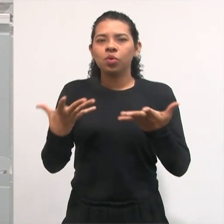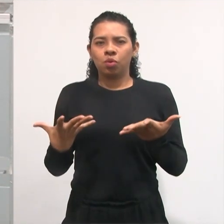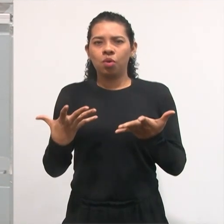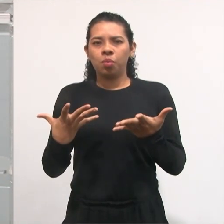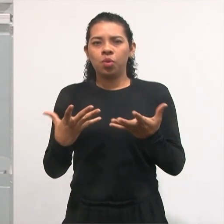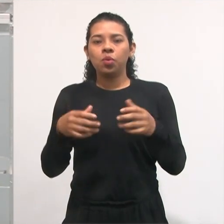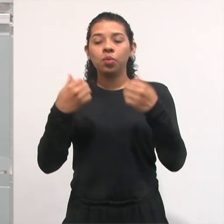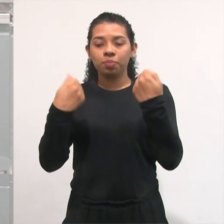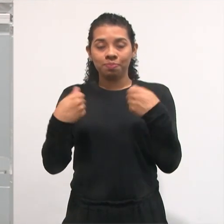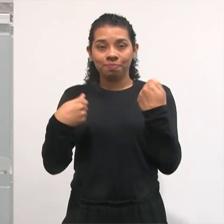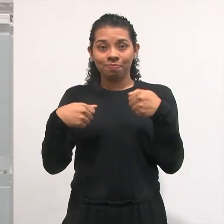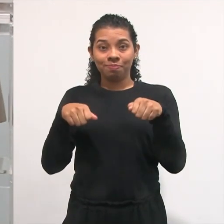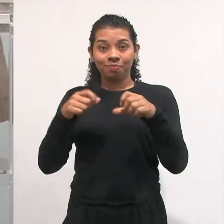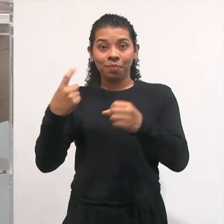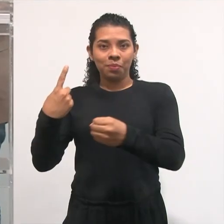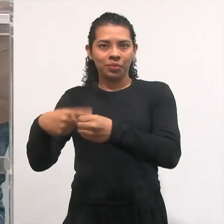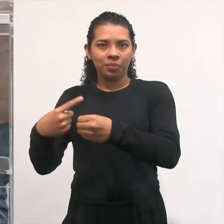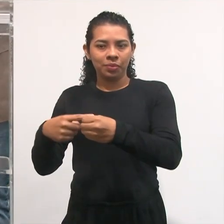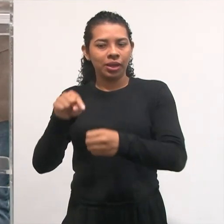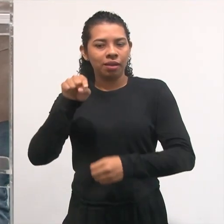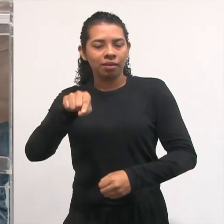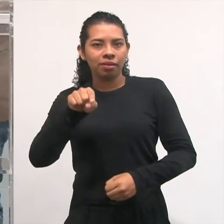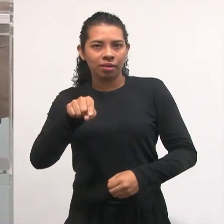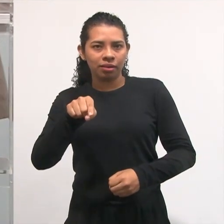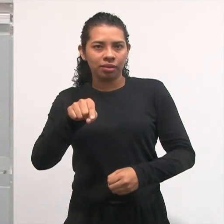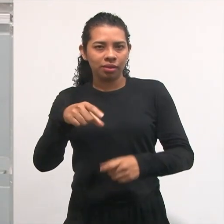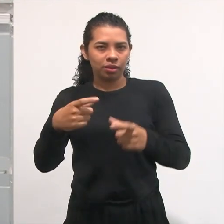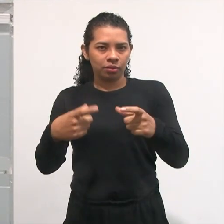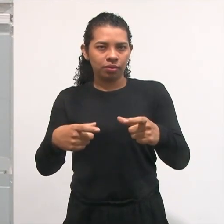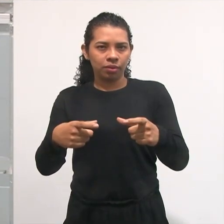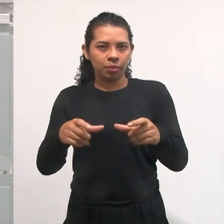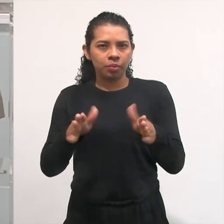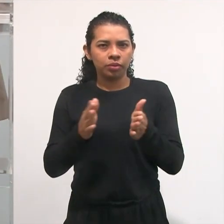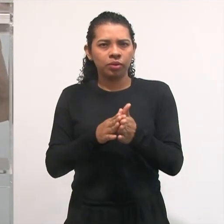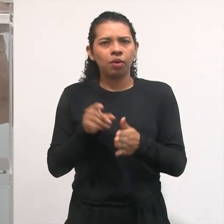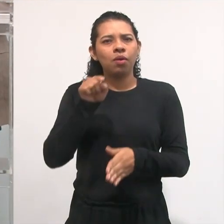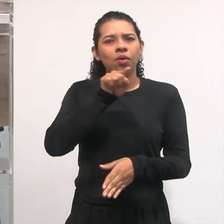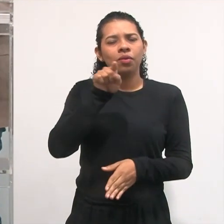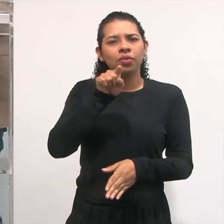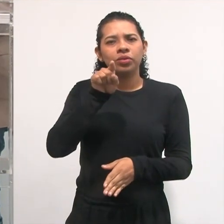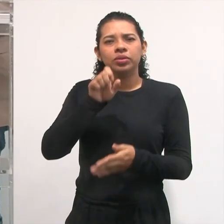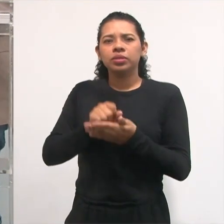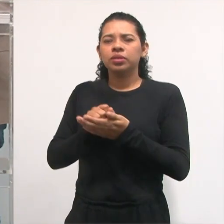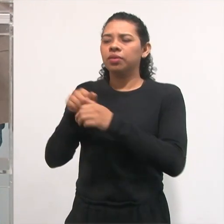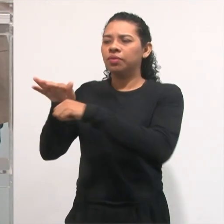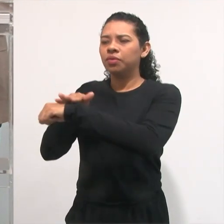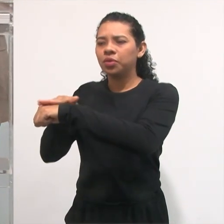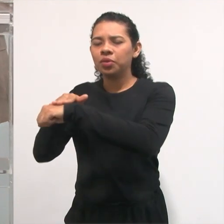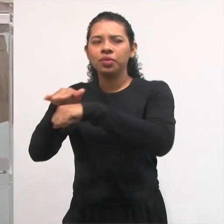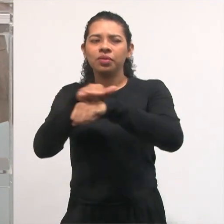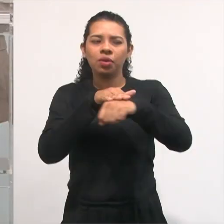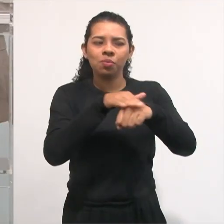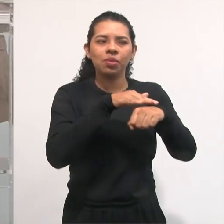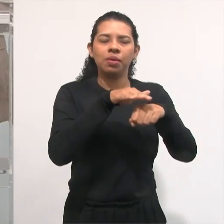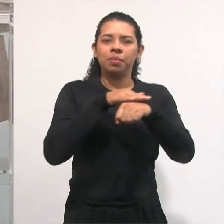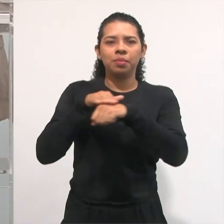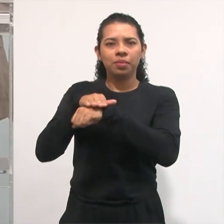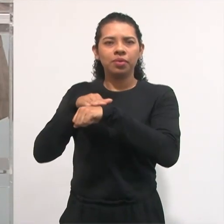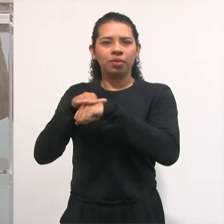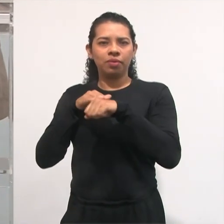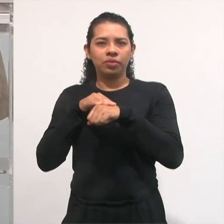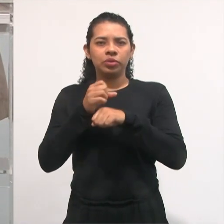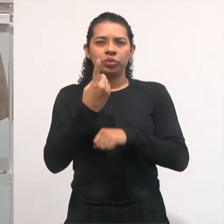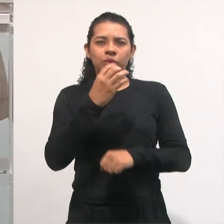alguma necessidade da comunidade que vai naquele posto, por exemplo. Ok? Então você tem ali, você entrevistou